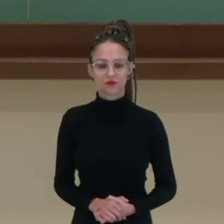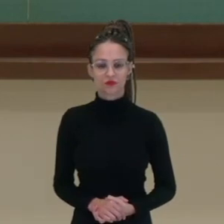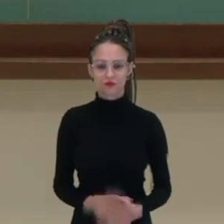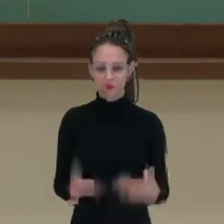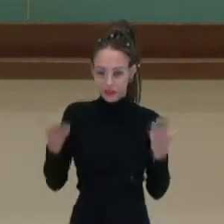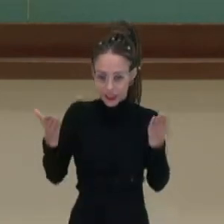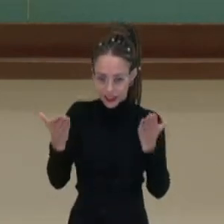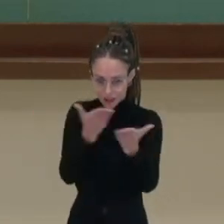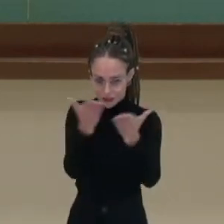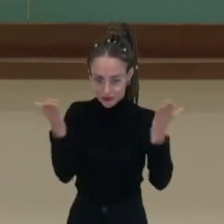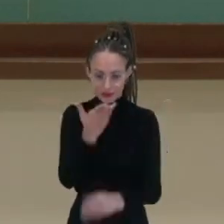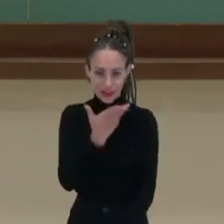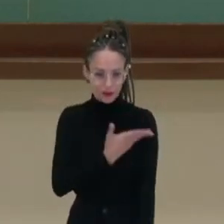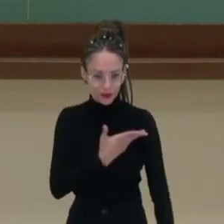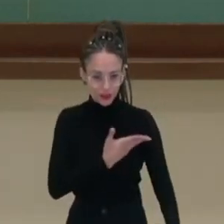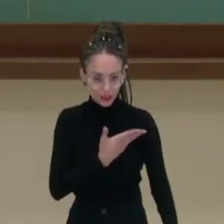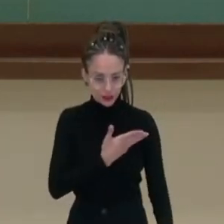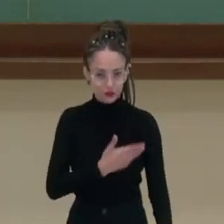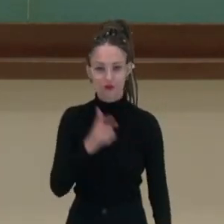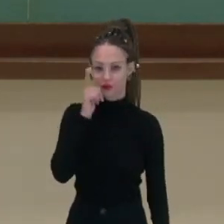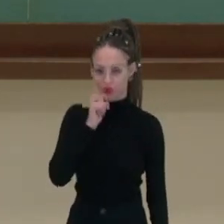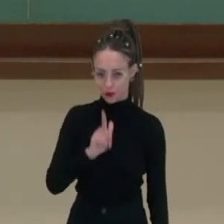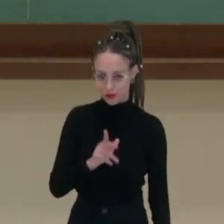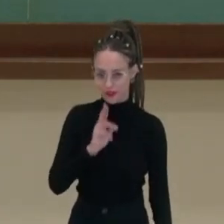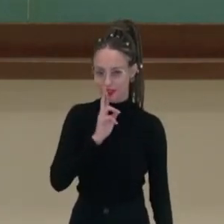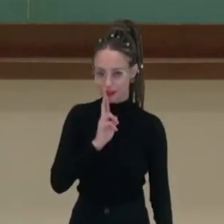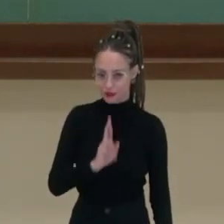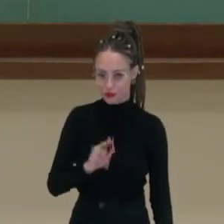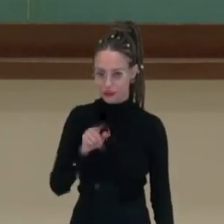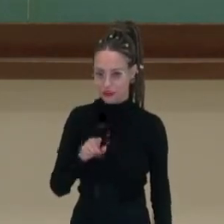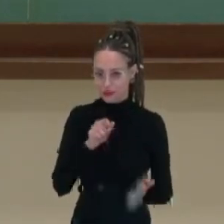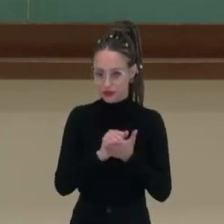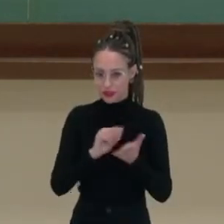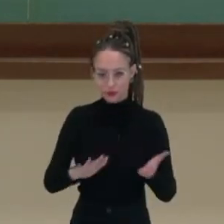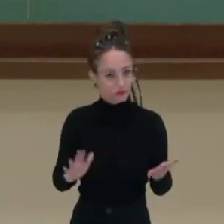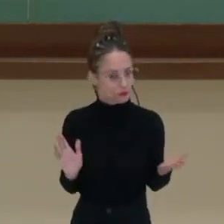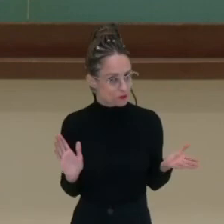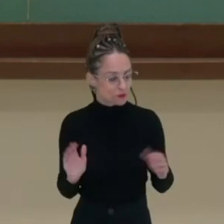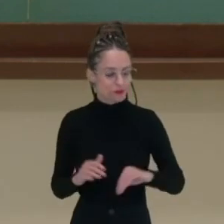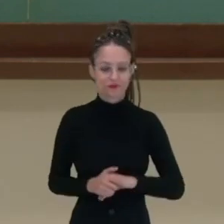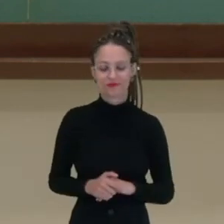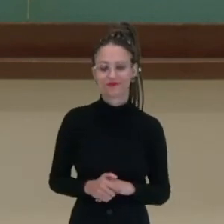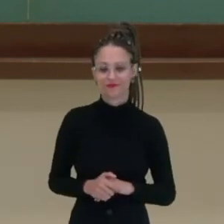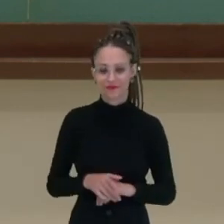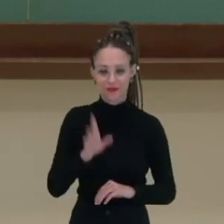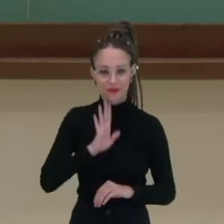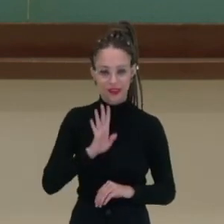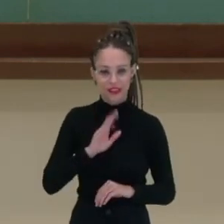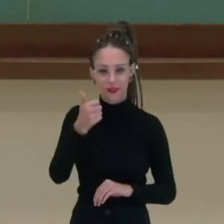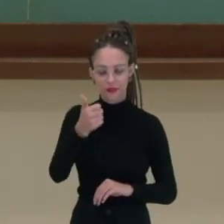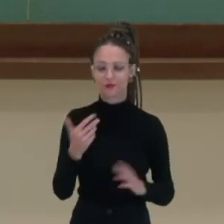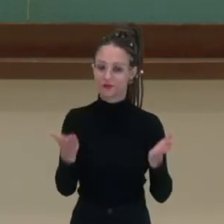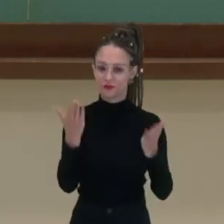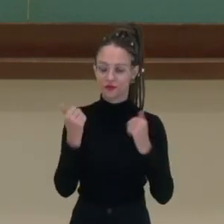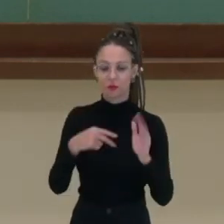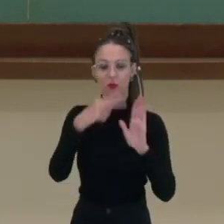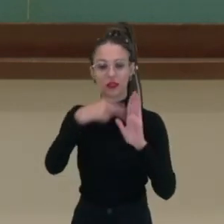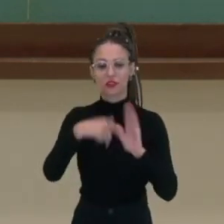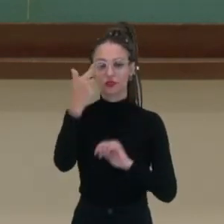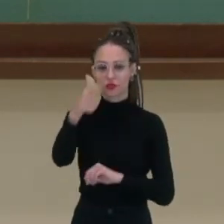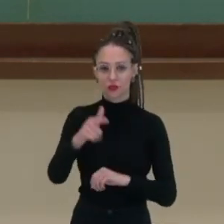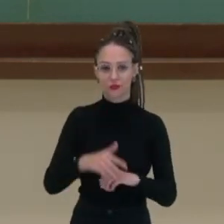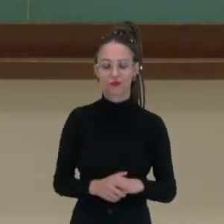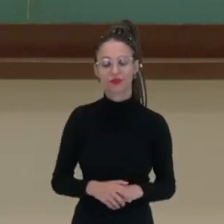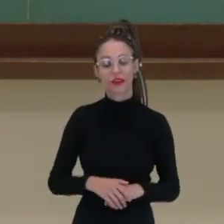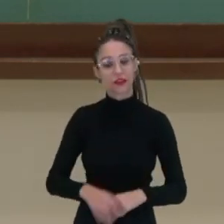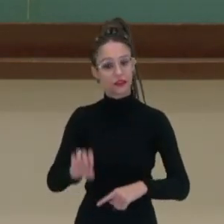E daí, meus amiguinhos, conseguiram fazer esta tarefa? Bem legal? Vamos lá, vamos ler de novo, ó. No